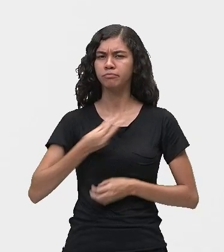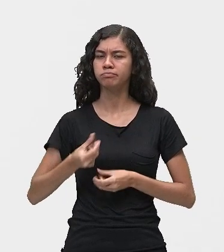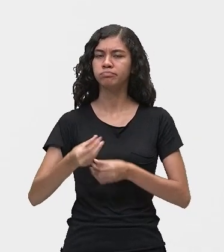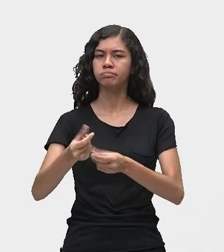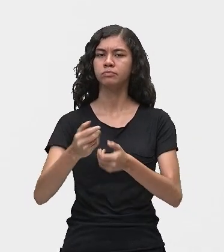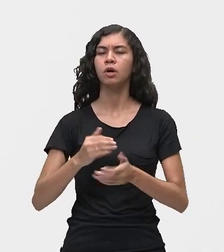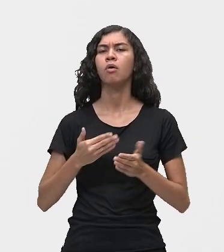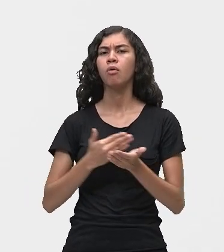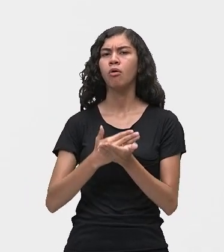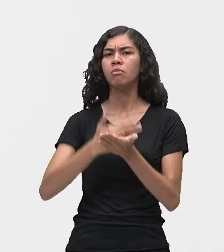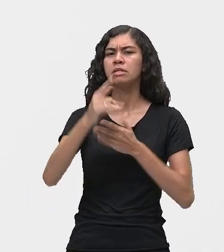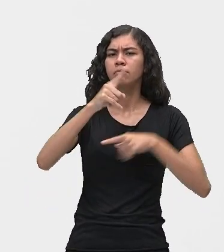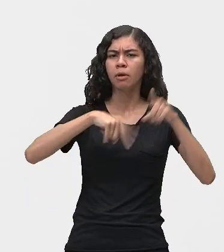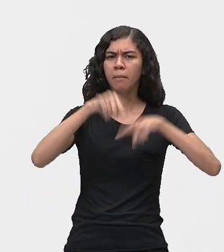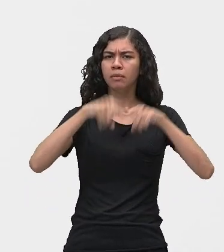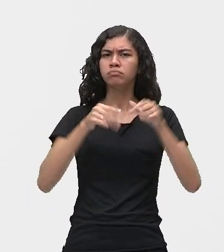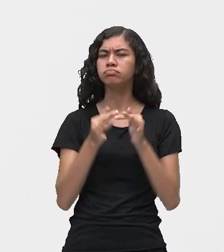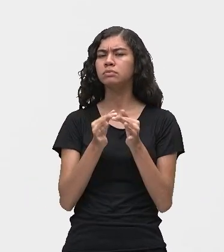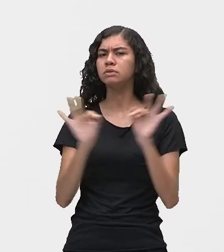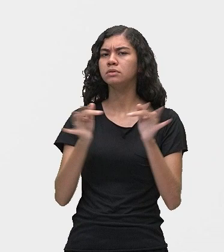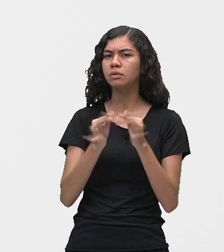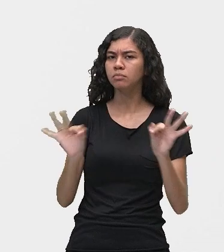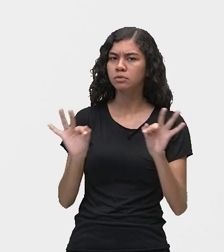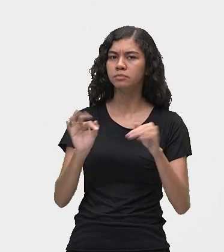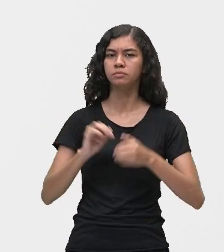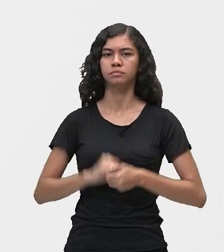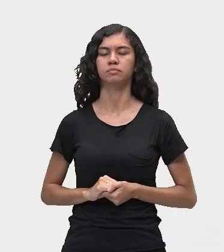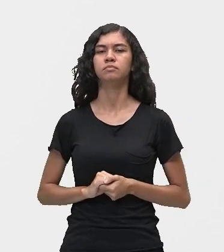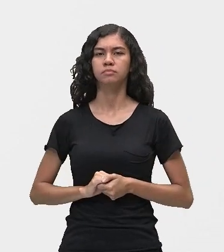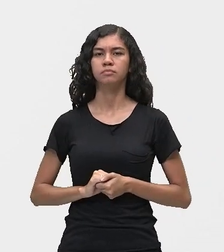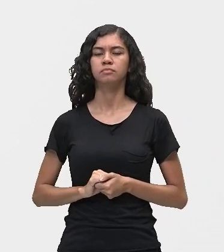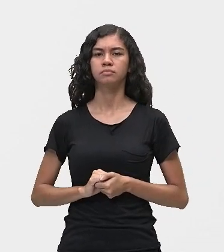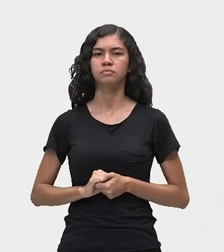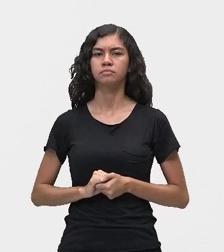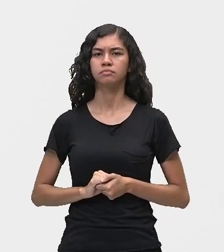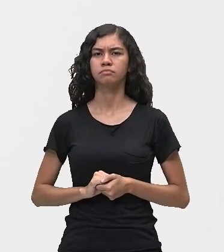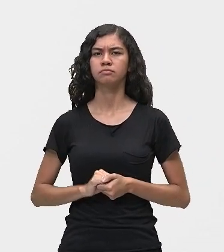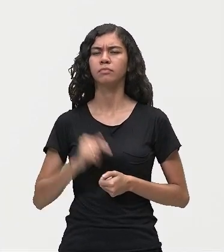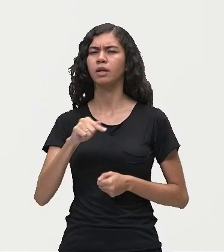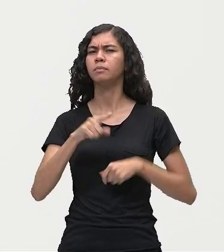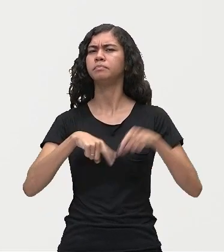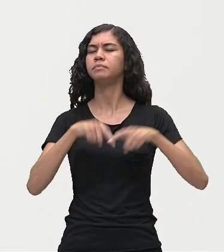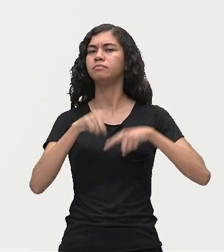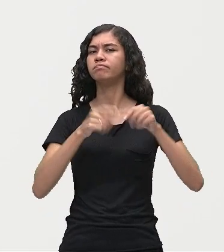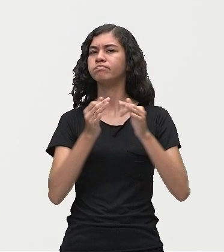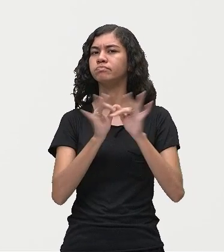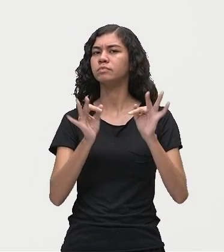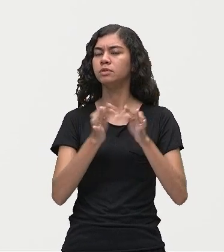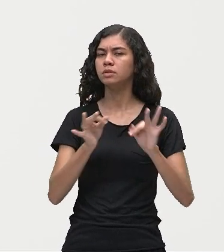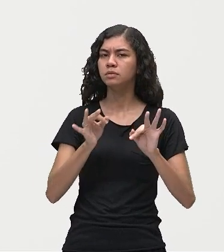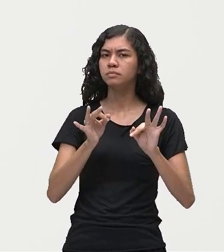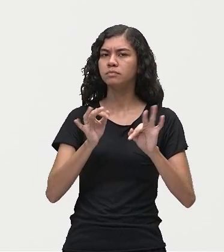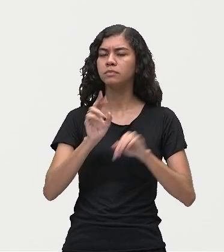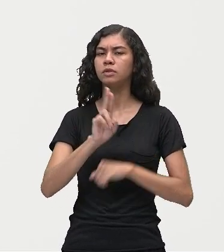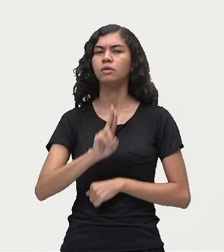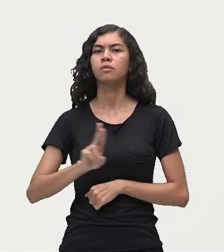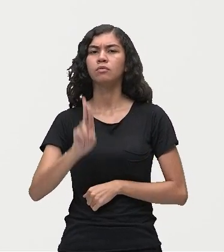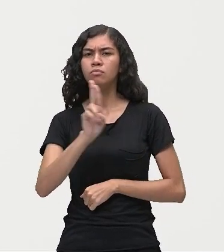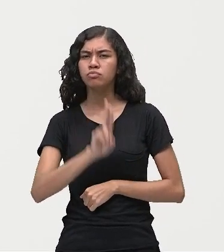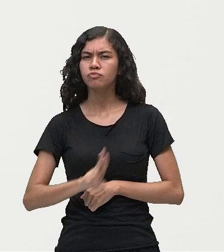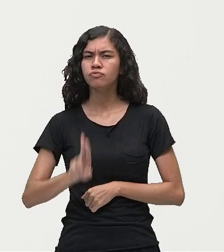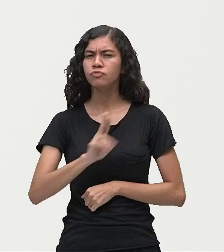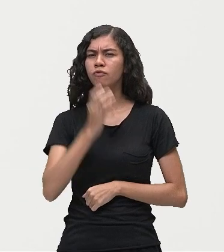simples. Então, olha aí, gente. As máquinas simples, elas são para facilitar